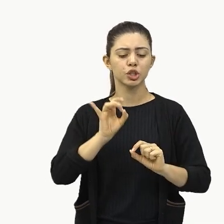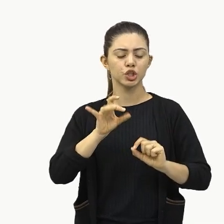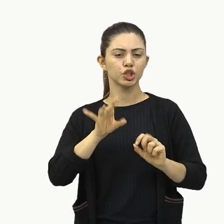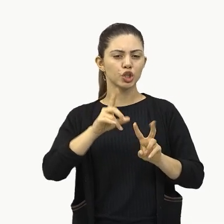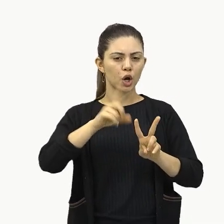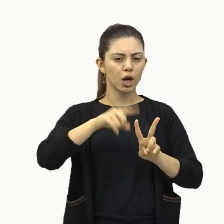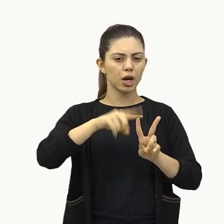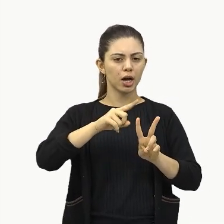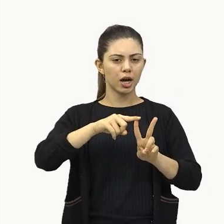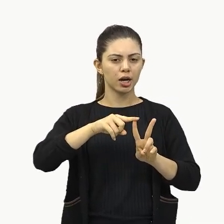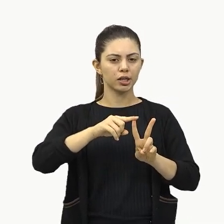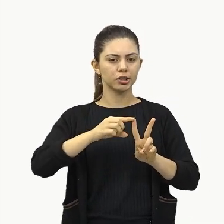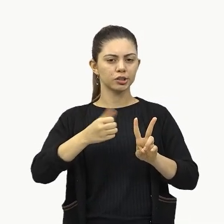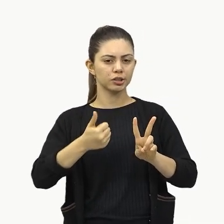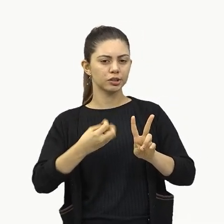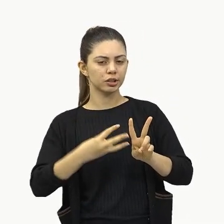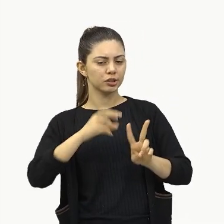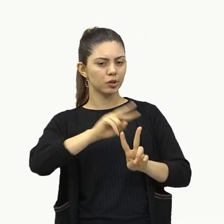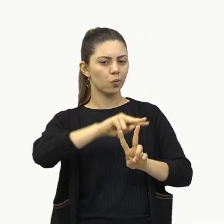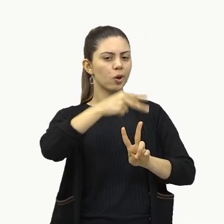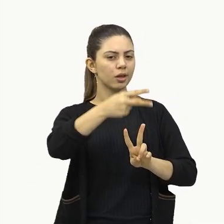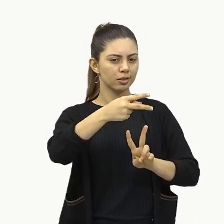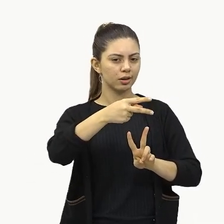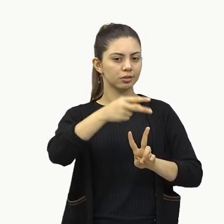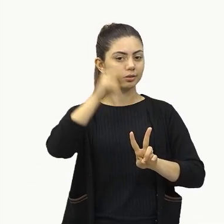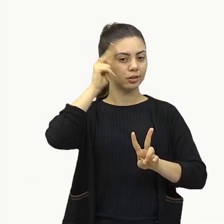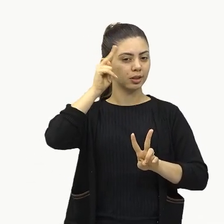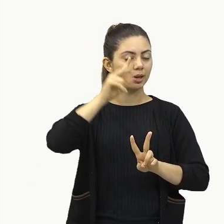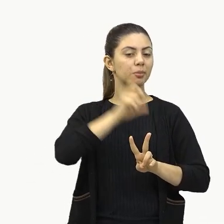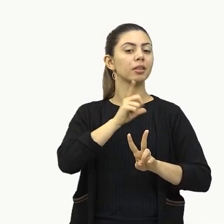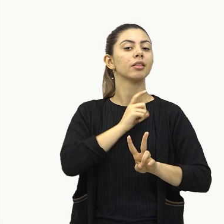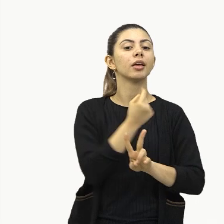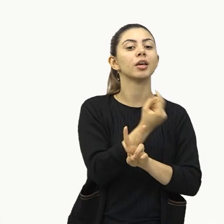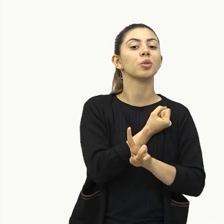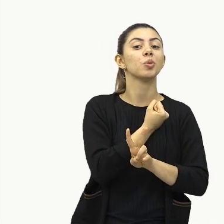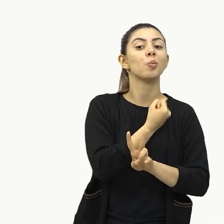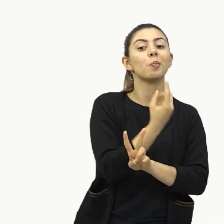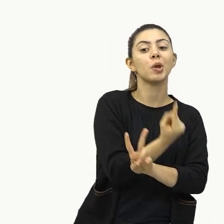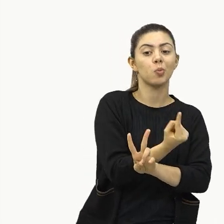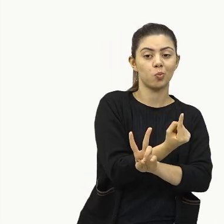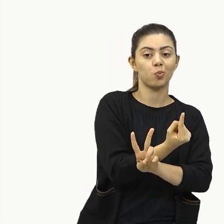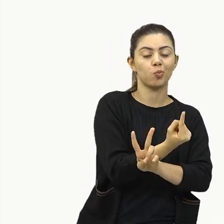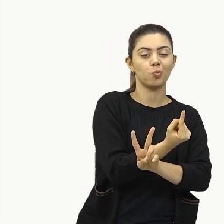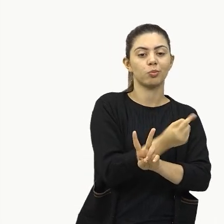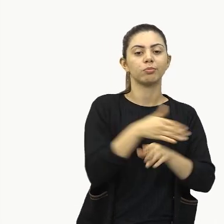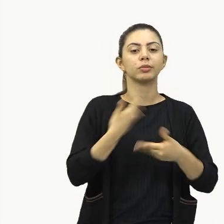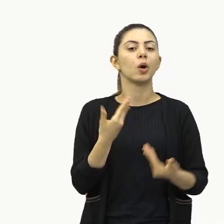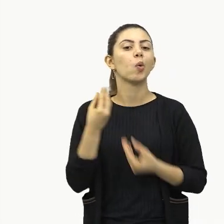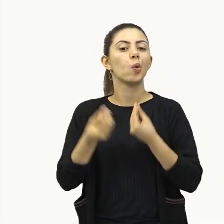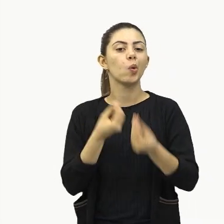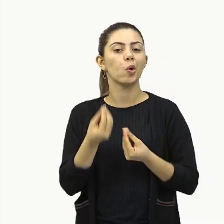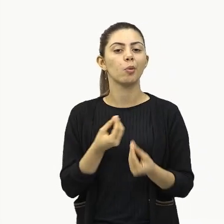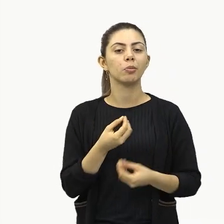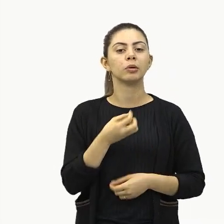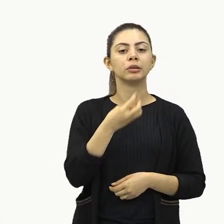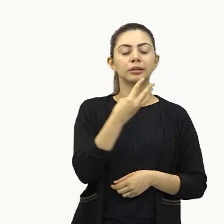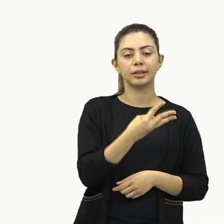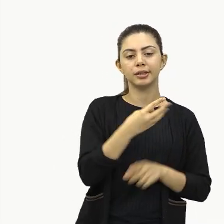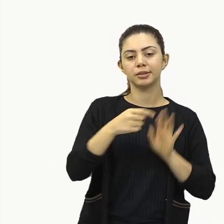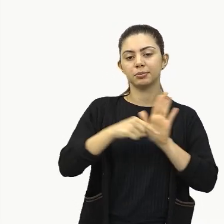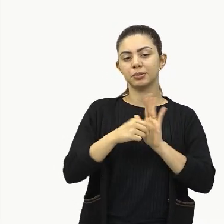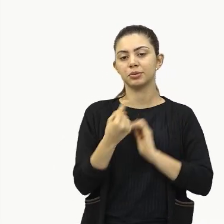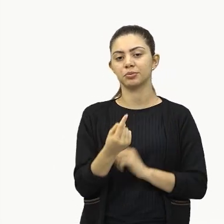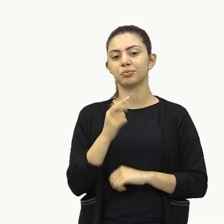raiz, só o radical, não esqueça que à frente é o número 1. Então, 3 menos 1,